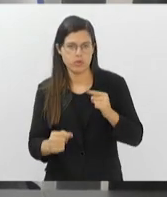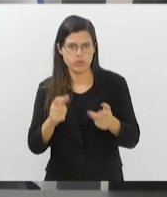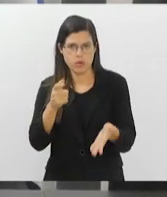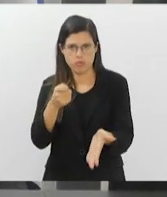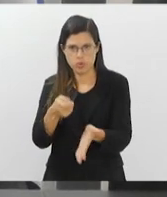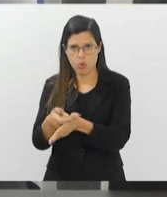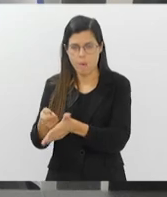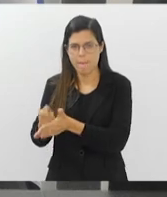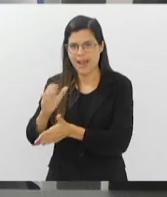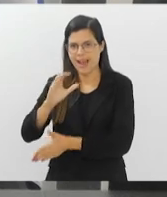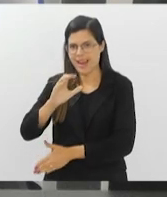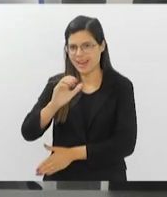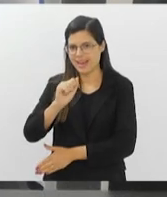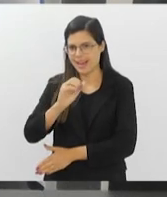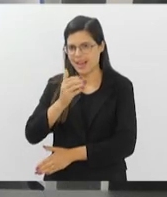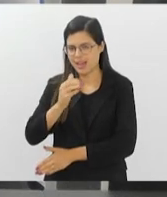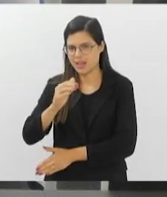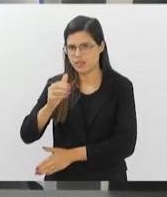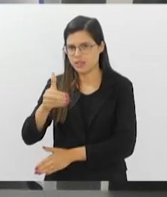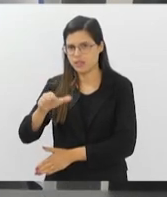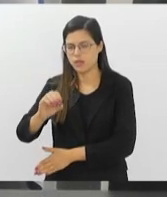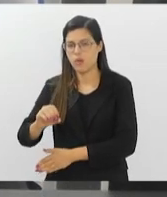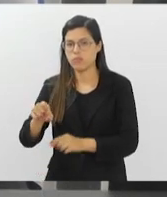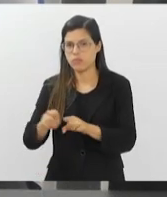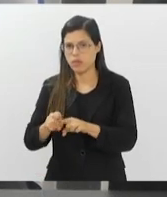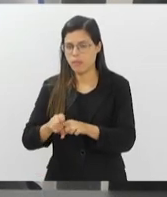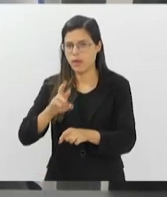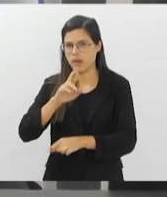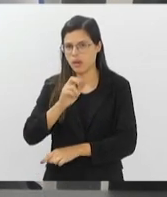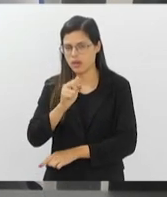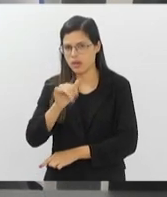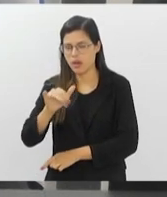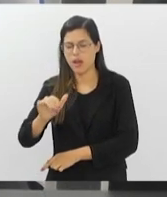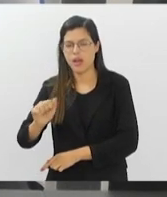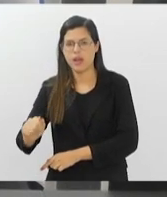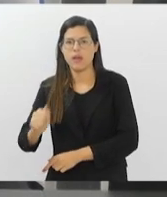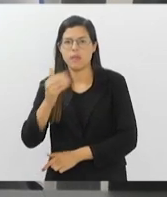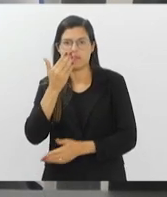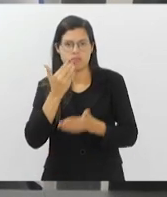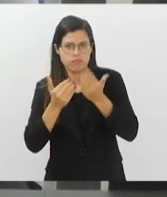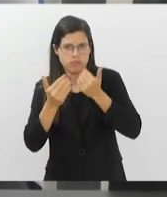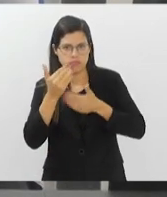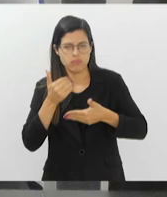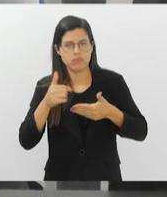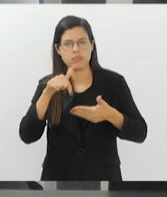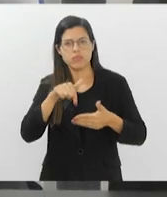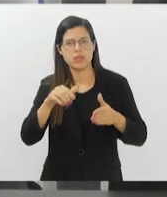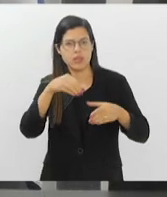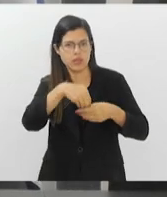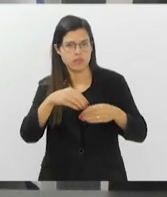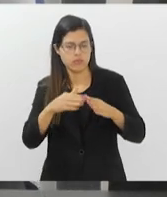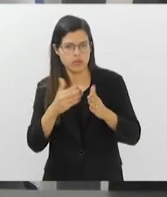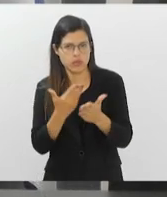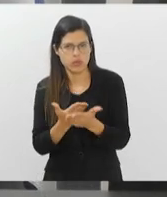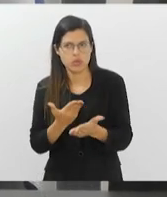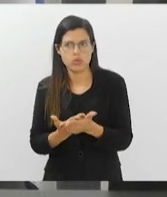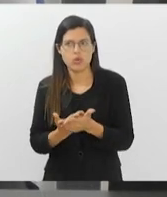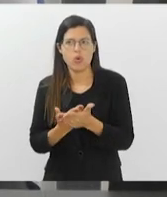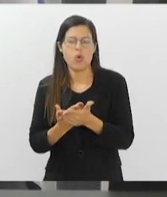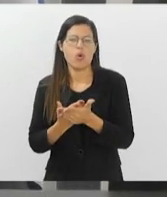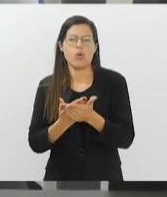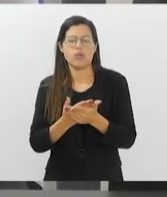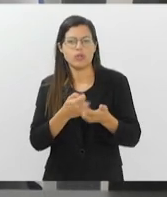de cação e de raia para as refeições e as merendas escolares na administração pública direta e indireta